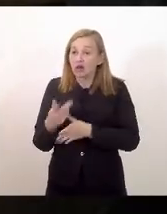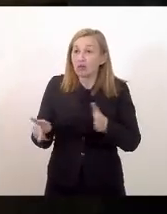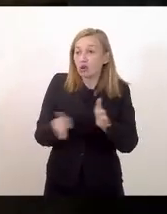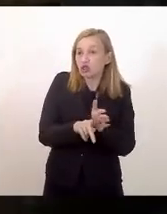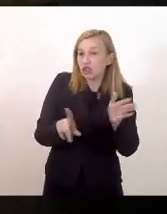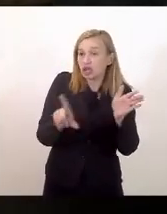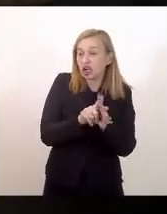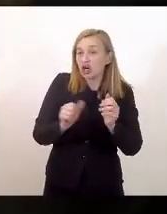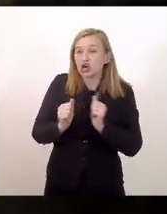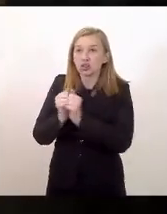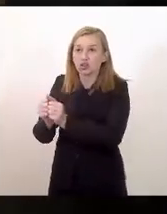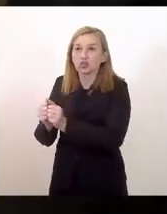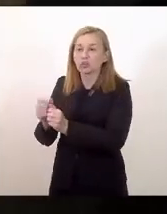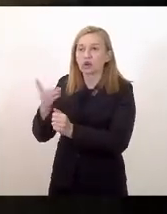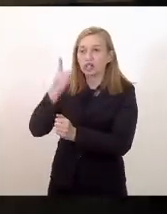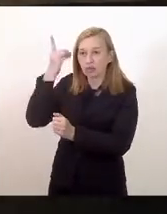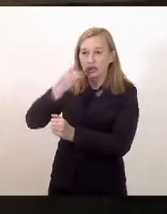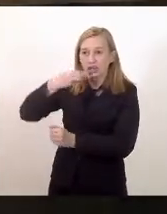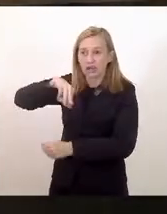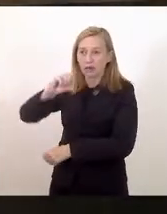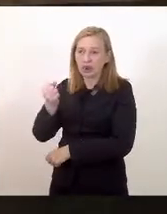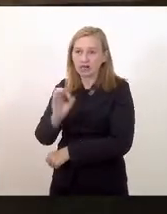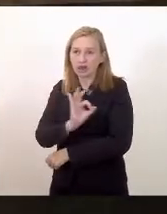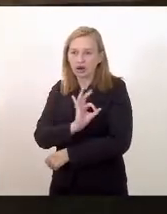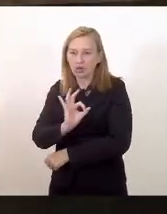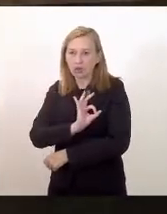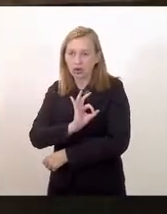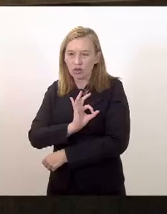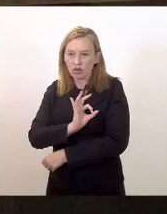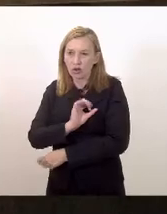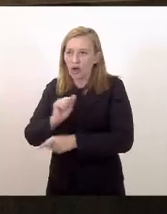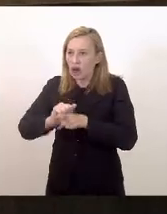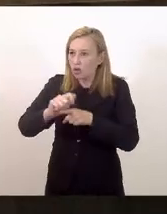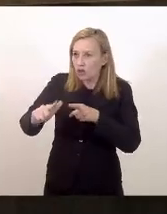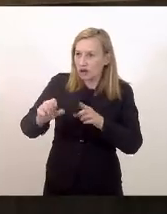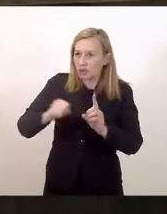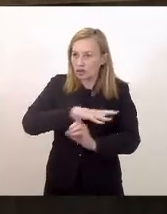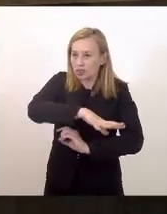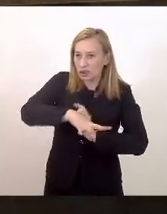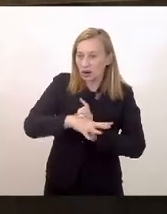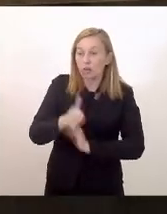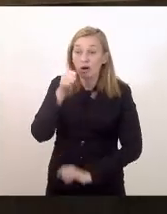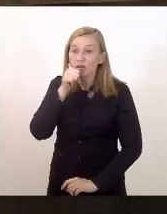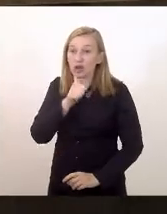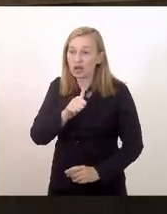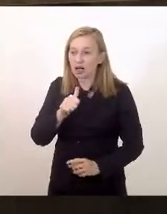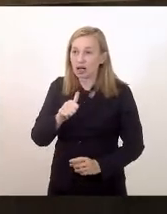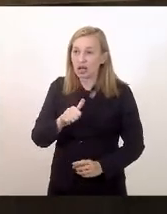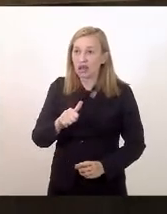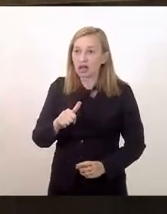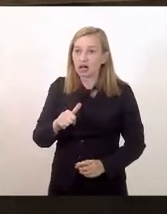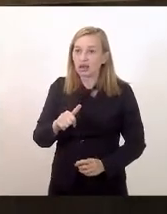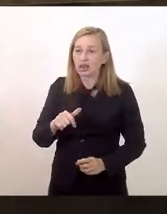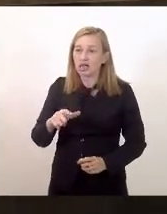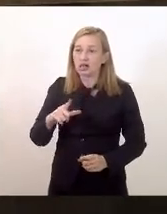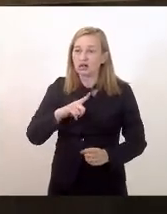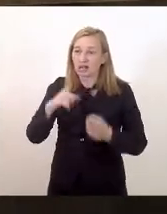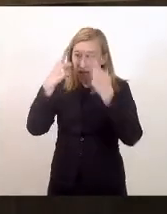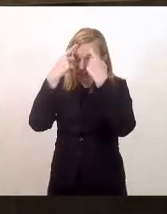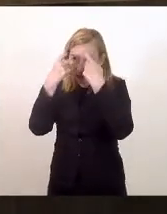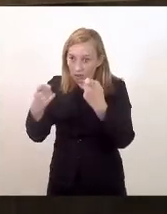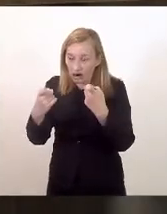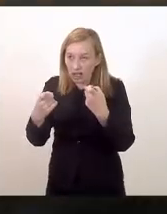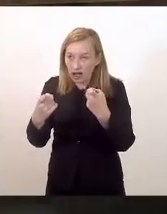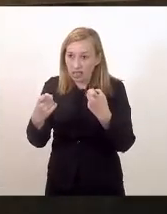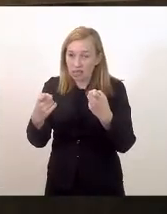lei, junto com a nobre deputada Marta Rocha, que é o aluguel social para mulheres vítimas de violência doméstica. E aqui